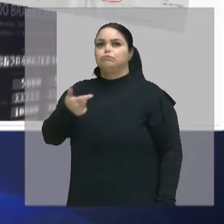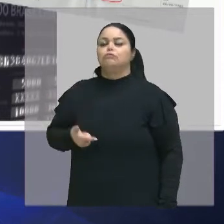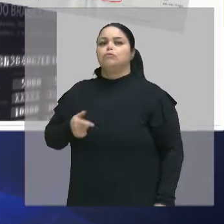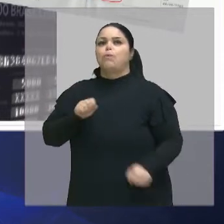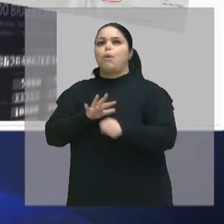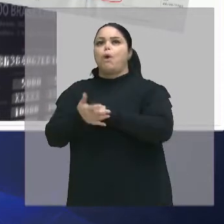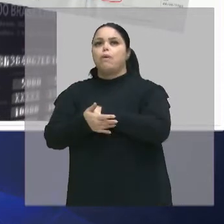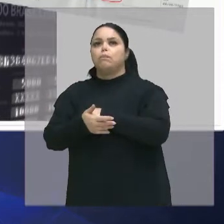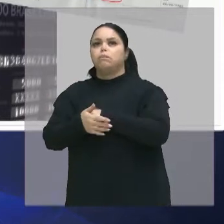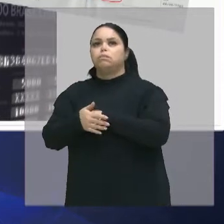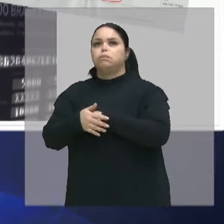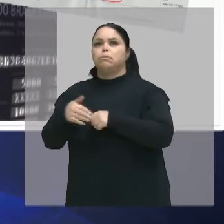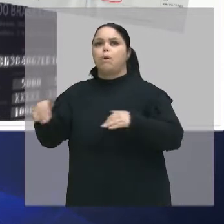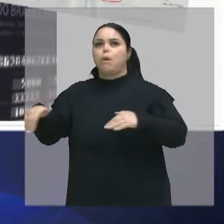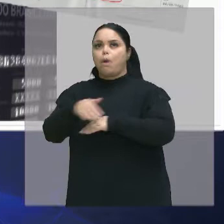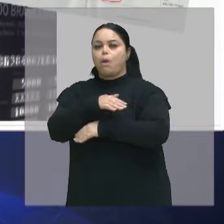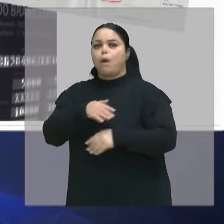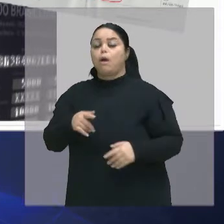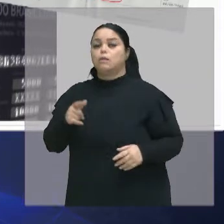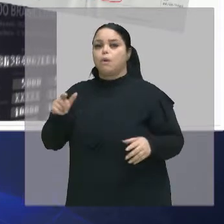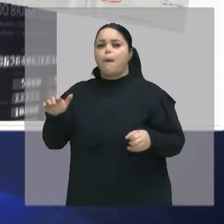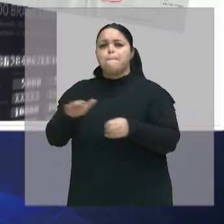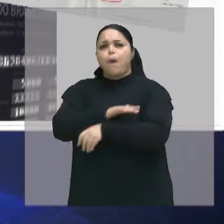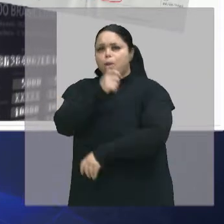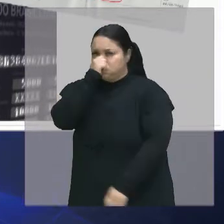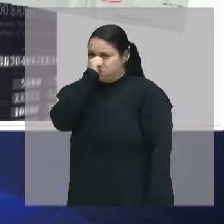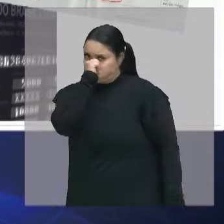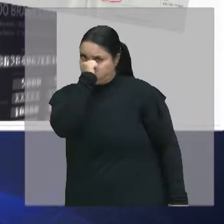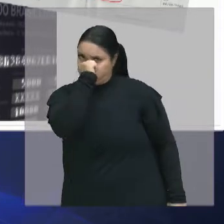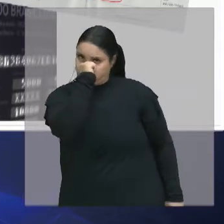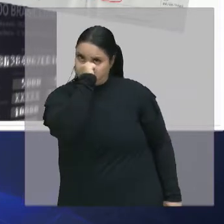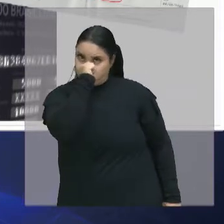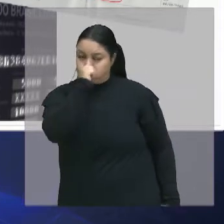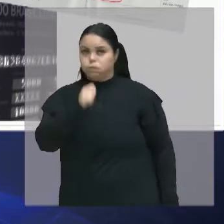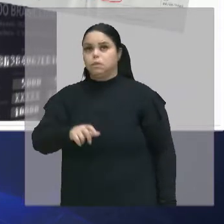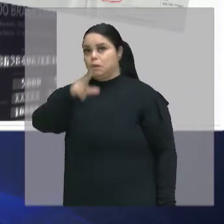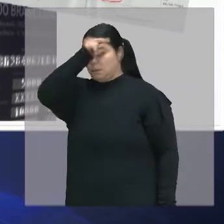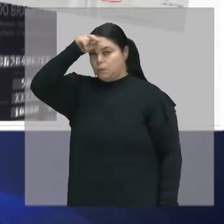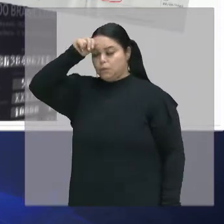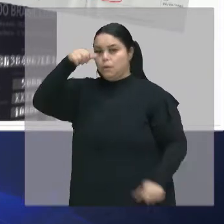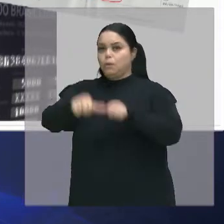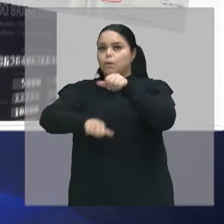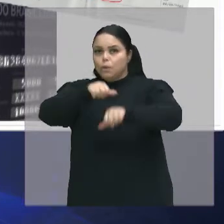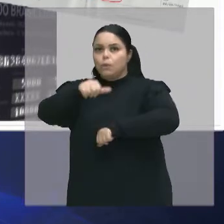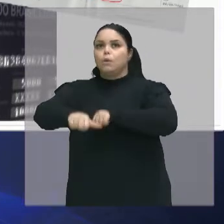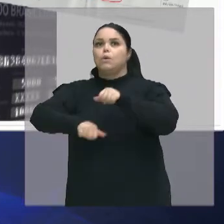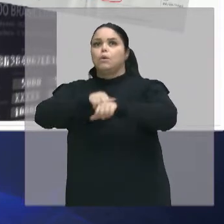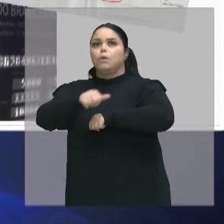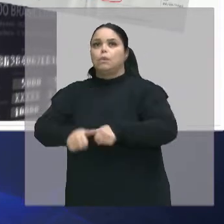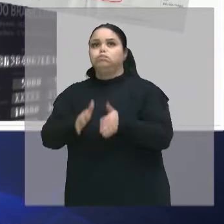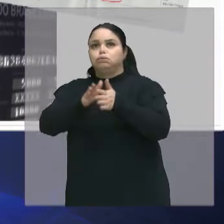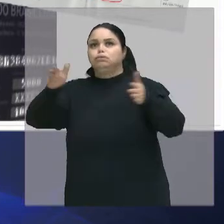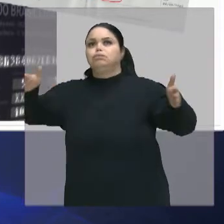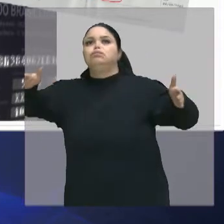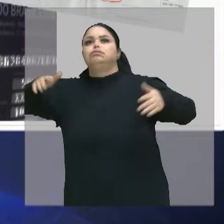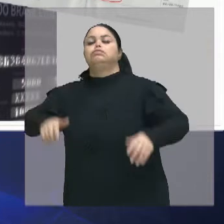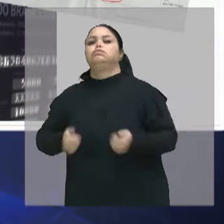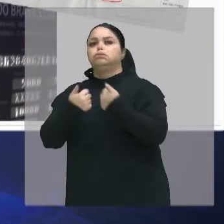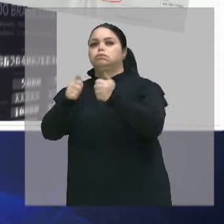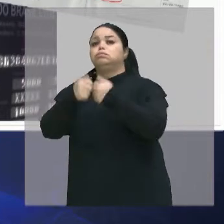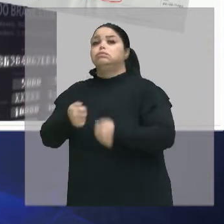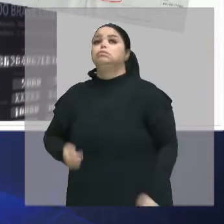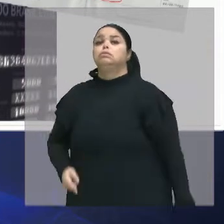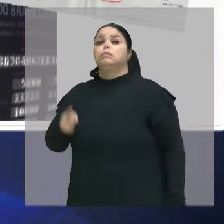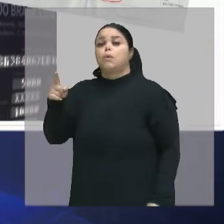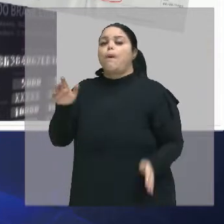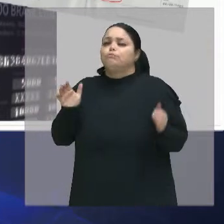eles circularam ainda mais lotado e o prefeito trocou vários ônibus bem maiores por